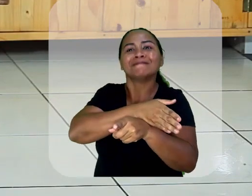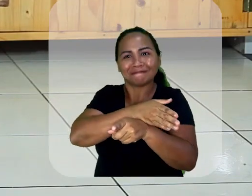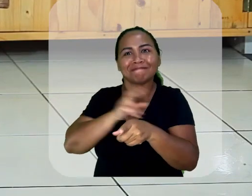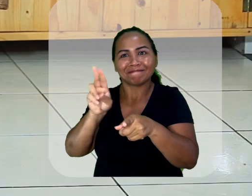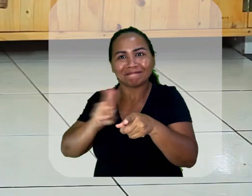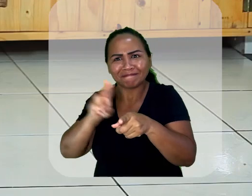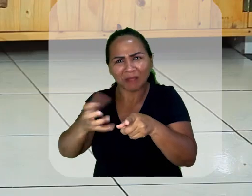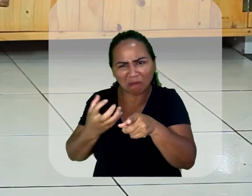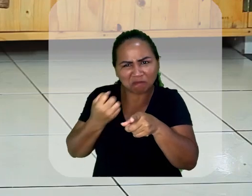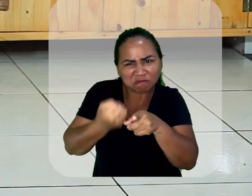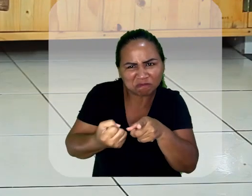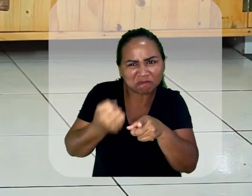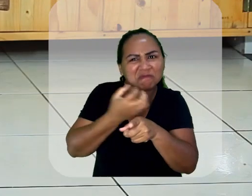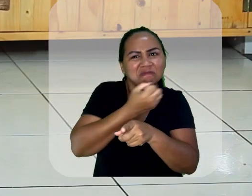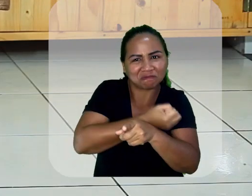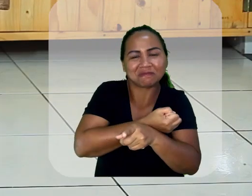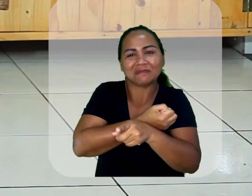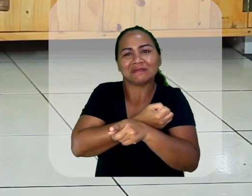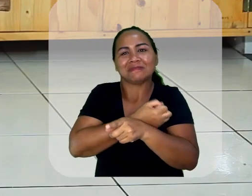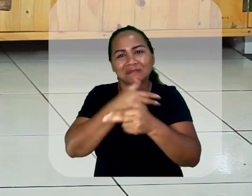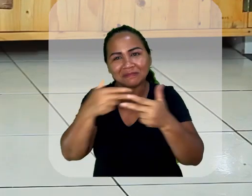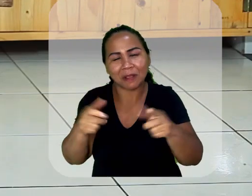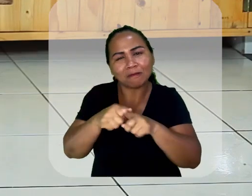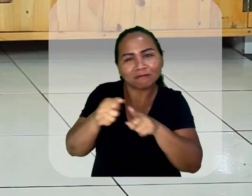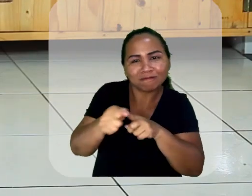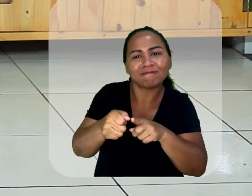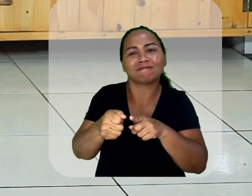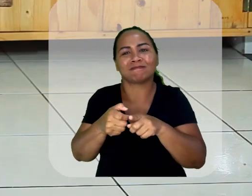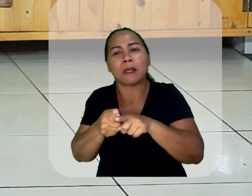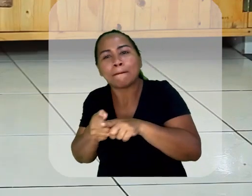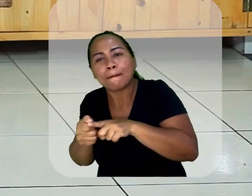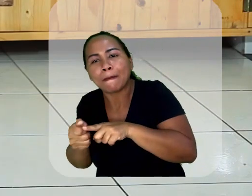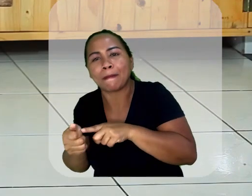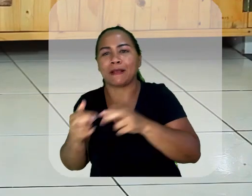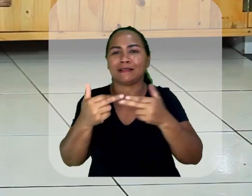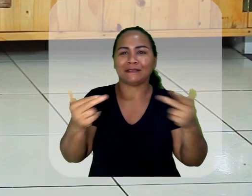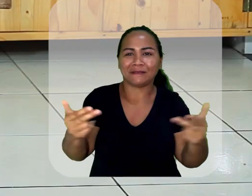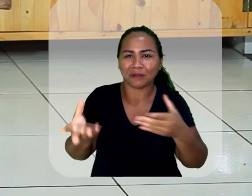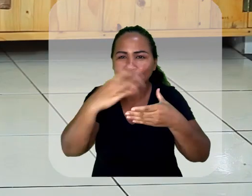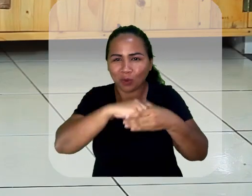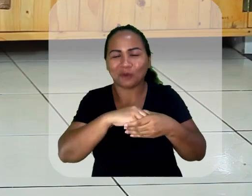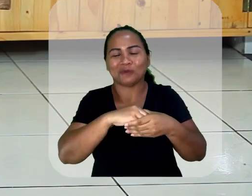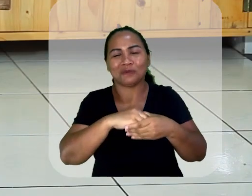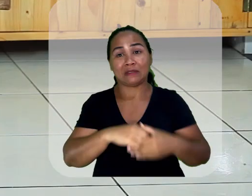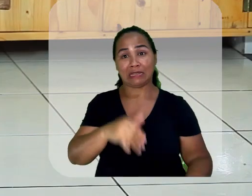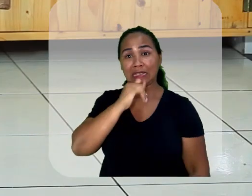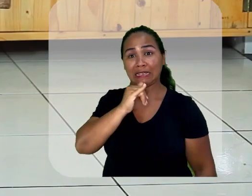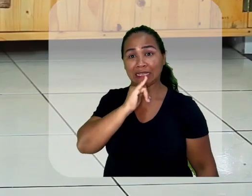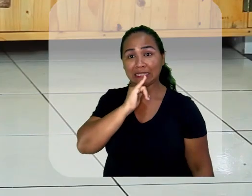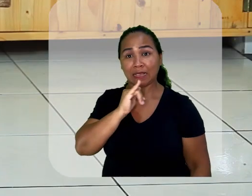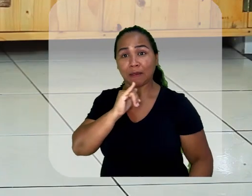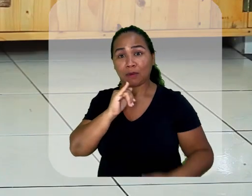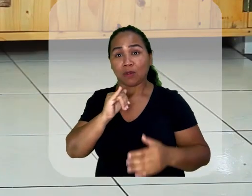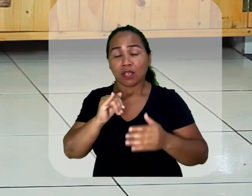verso, né? Esse tamborete também foi feito por ele. E a parceria do meu pai, né, com nos meus livros. Esse aqui, por exemplo, essa caixinha que eu